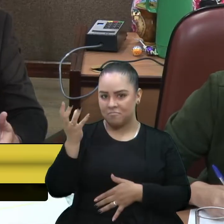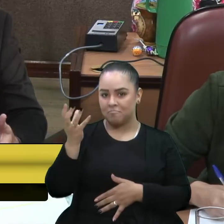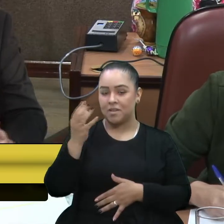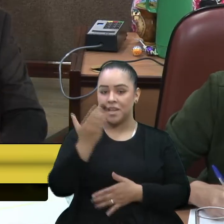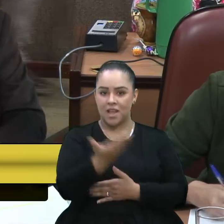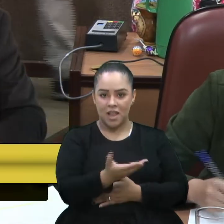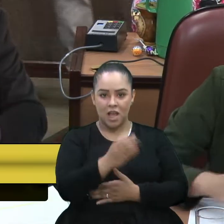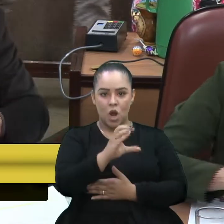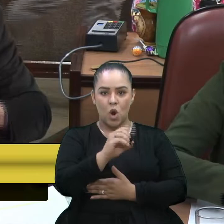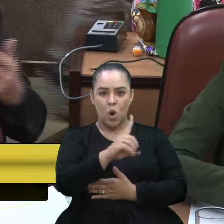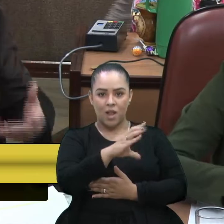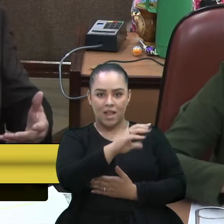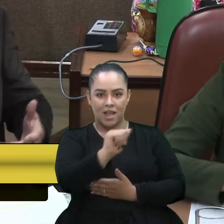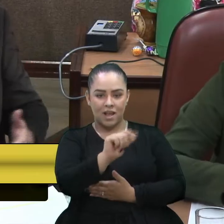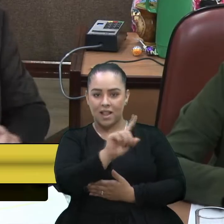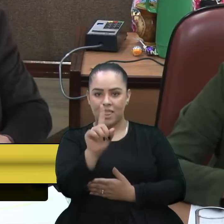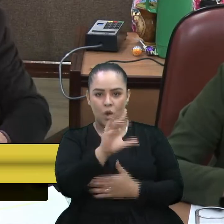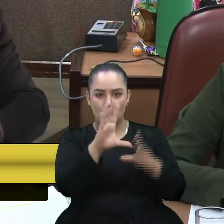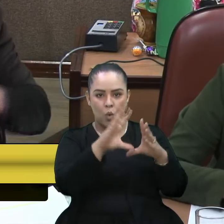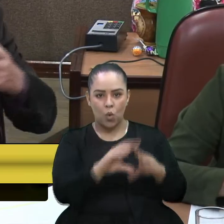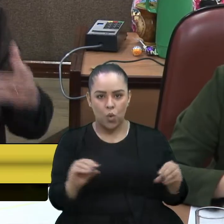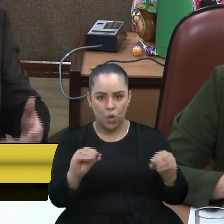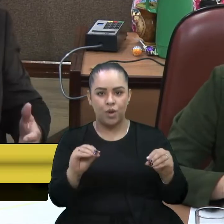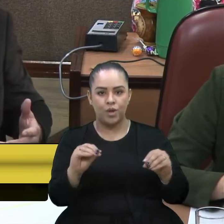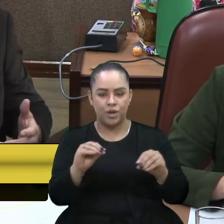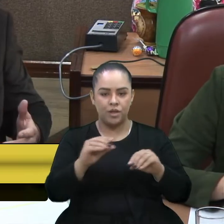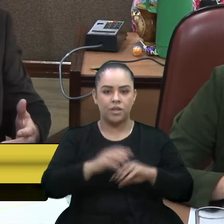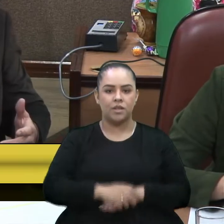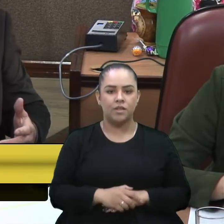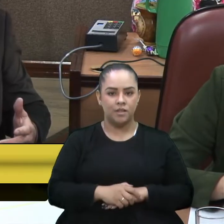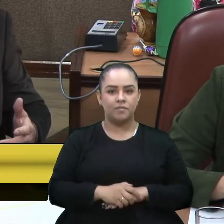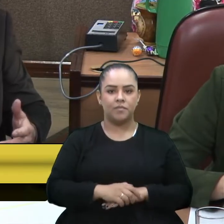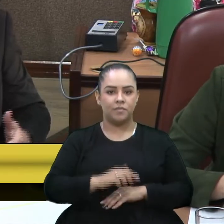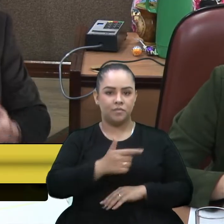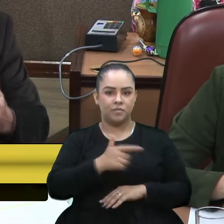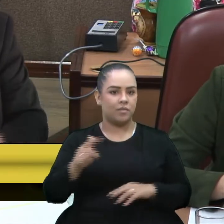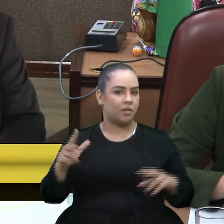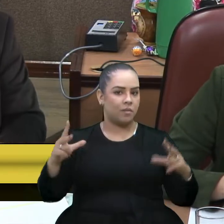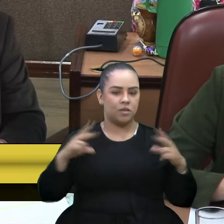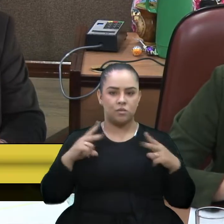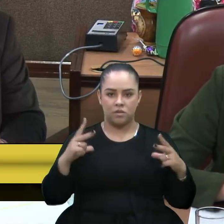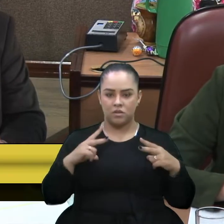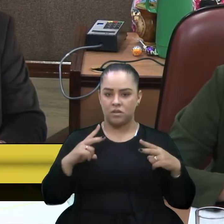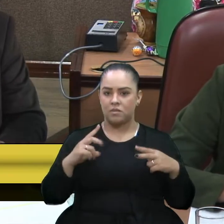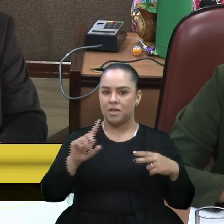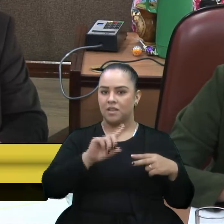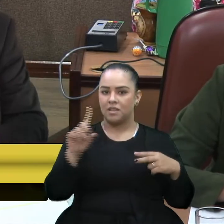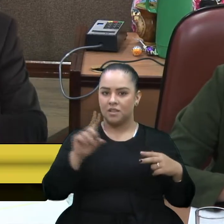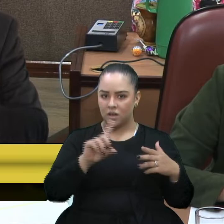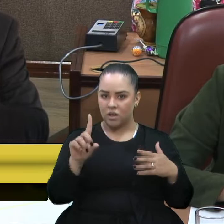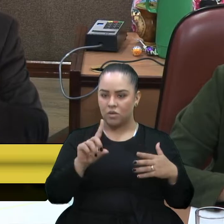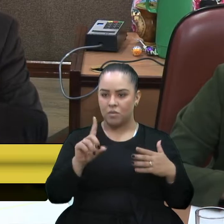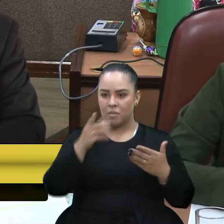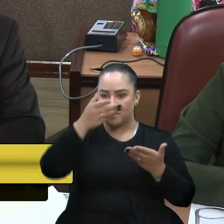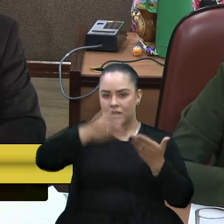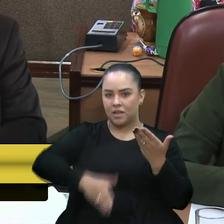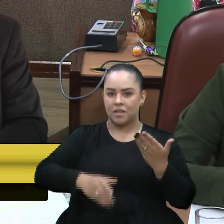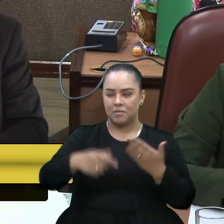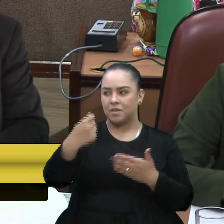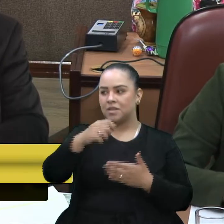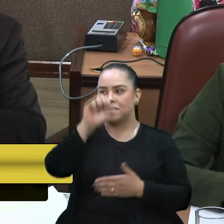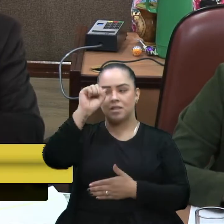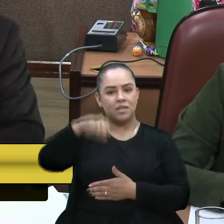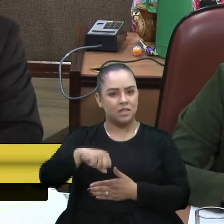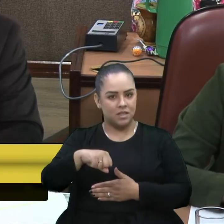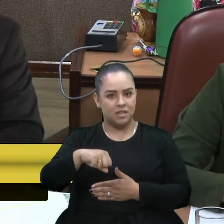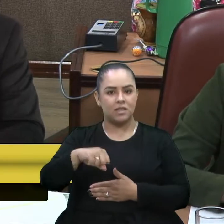Codeca não ser extinta, eu não falo nem em privatizar, não ser extinta vai depender sim de